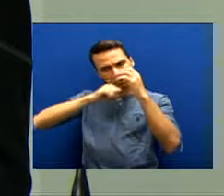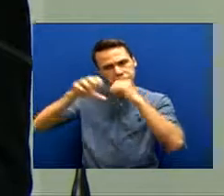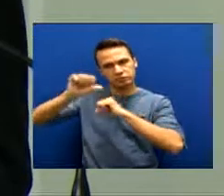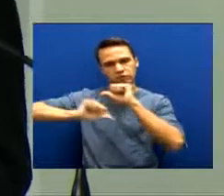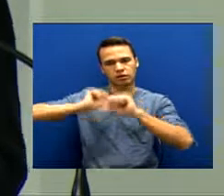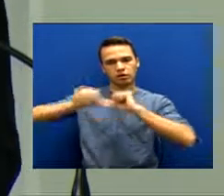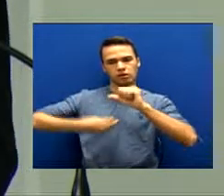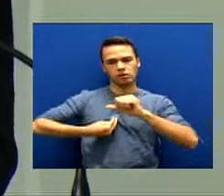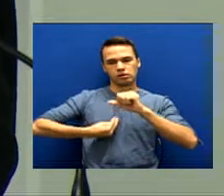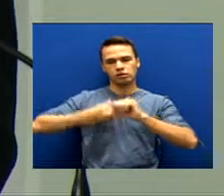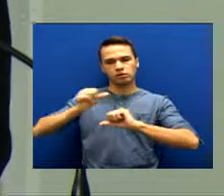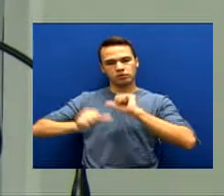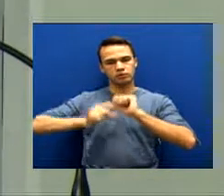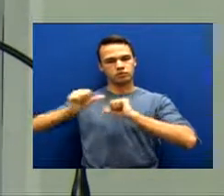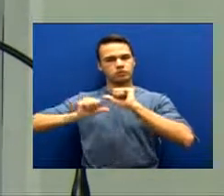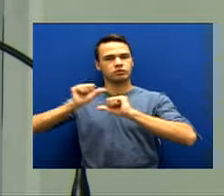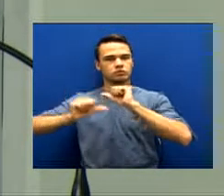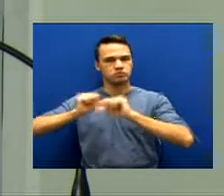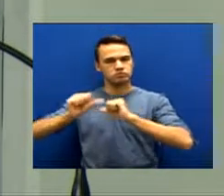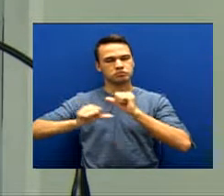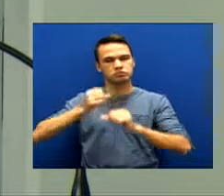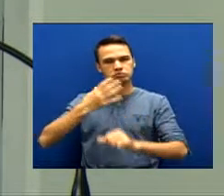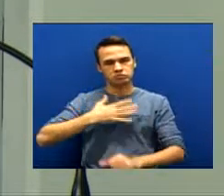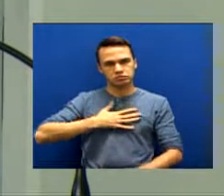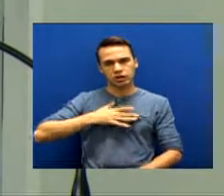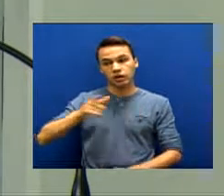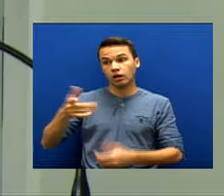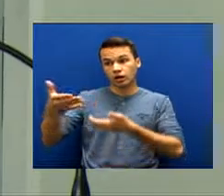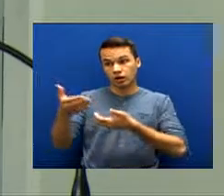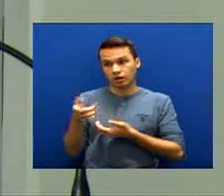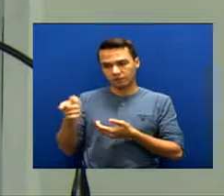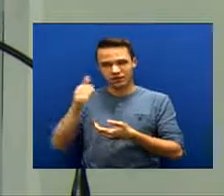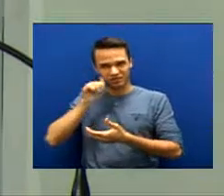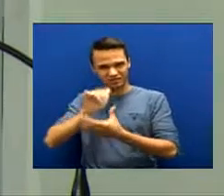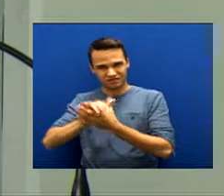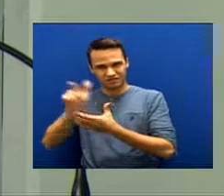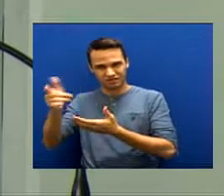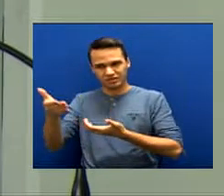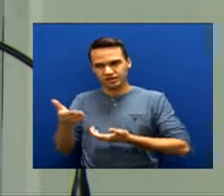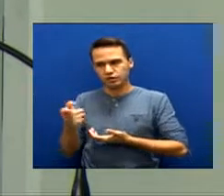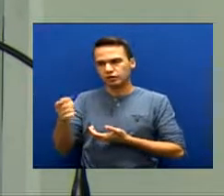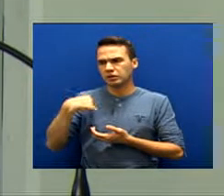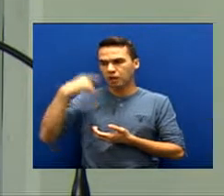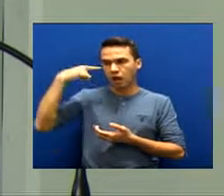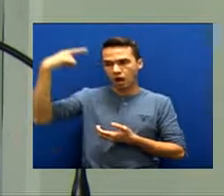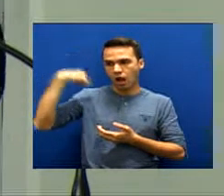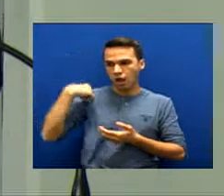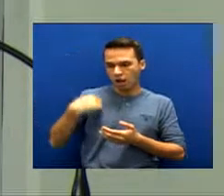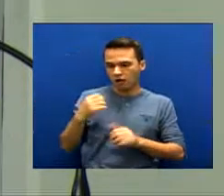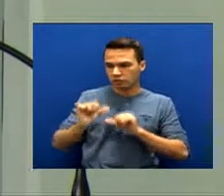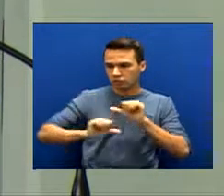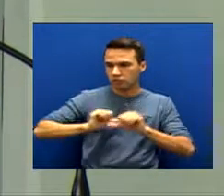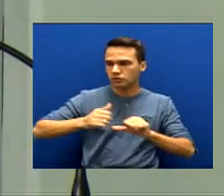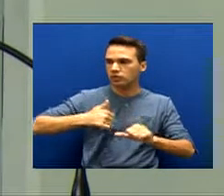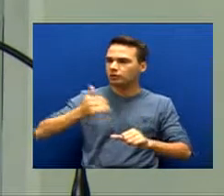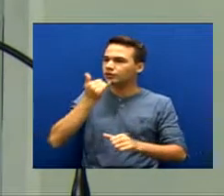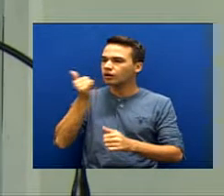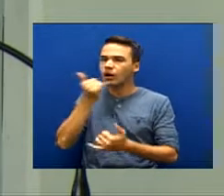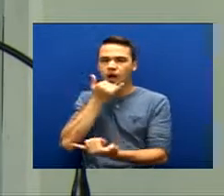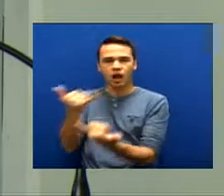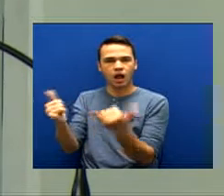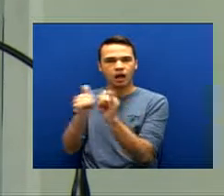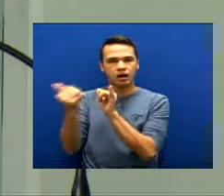me dê palitos, me dê papel. E um rapaz chegou e disse, pastor, me dê uma Bíblia de estudo. E aquilo eu digo, puxa, uma Bíblia de estudo eu não